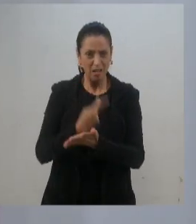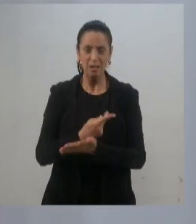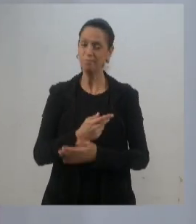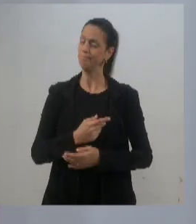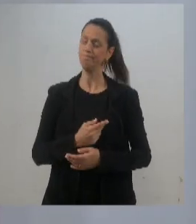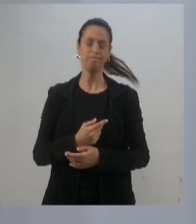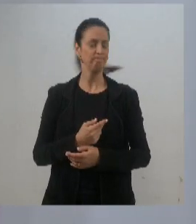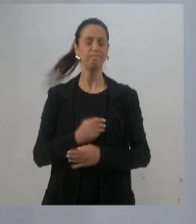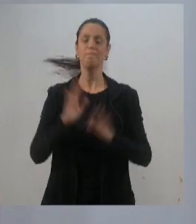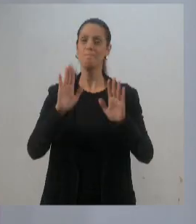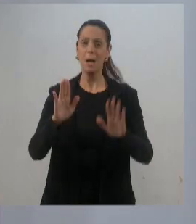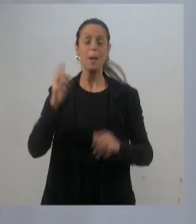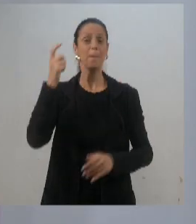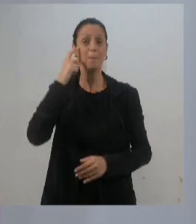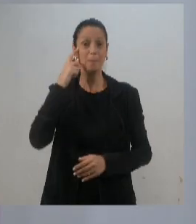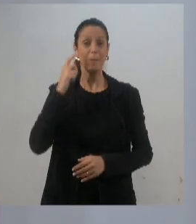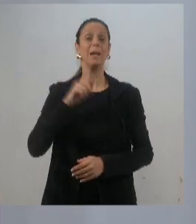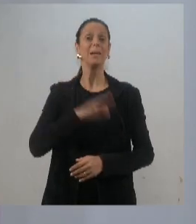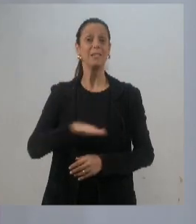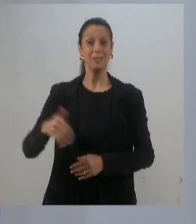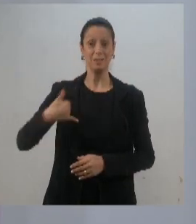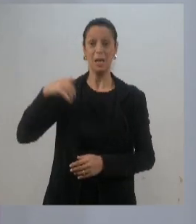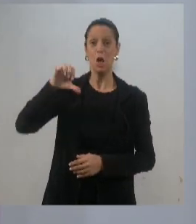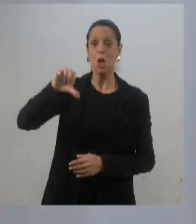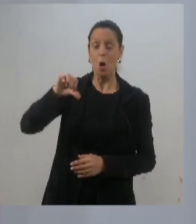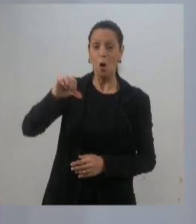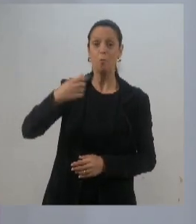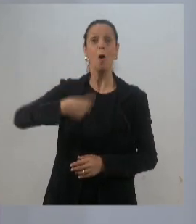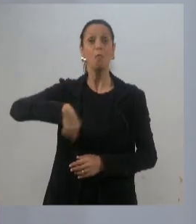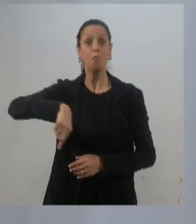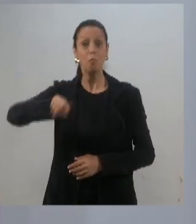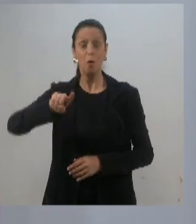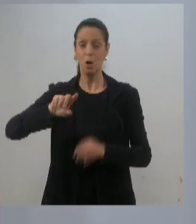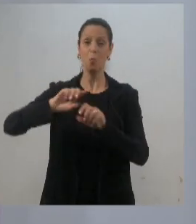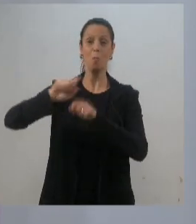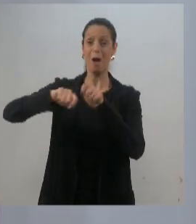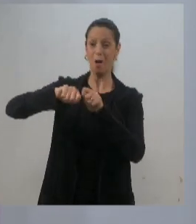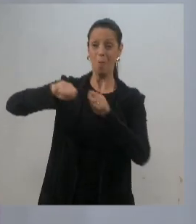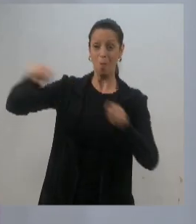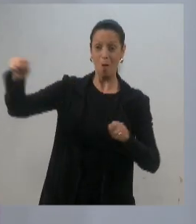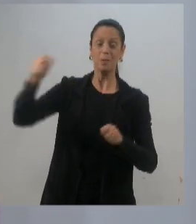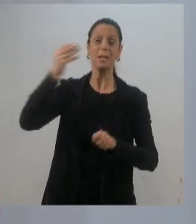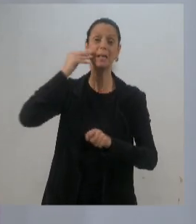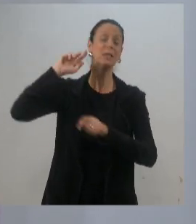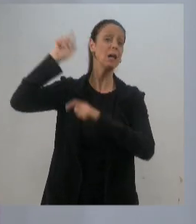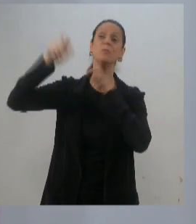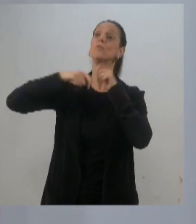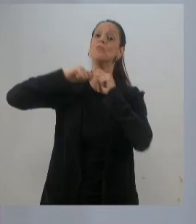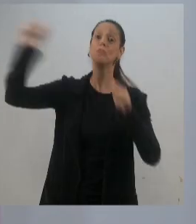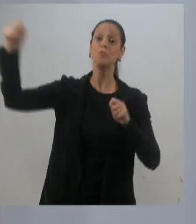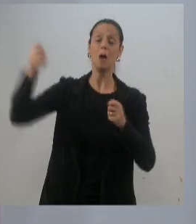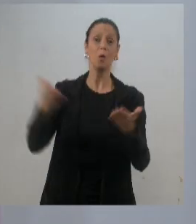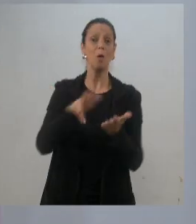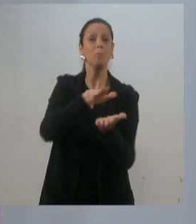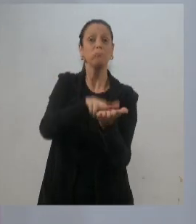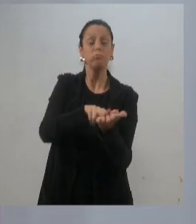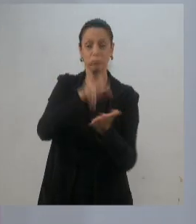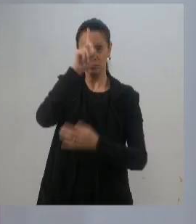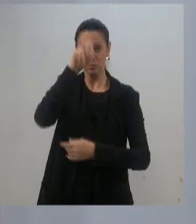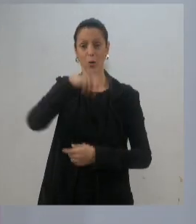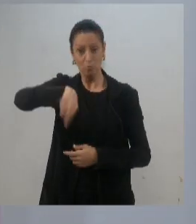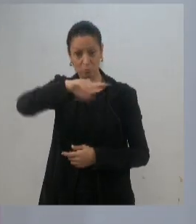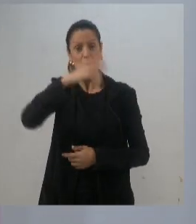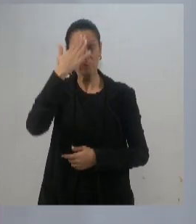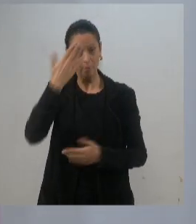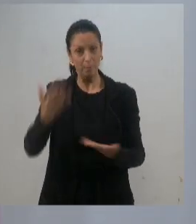de 9 anos de idade foi para a escola com cordas e tentou suicídio aqui em Blumenau. Ela está hospitalizada agora. Sabiam